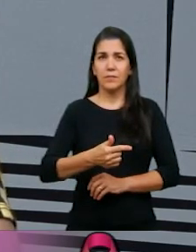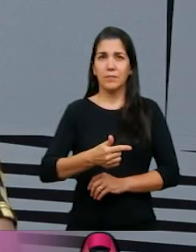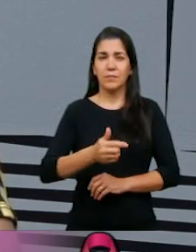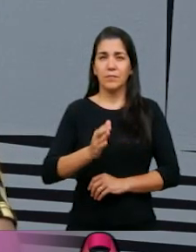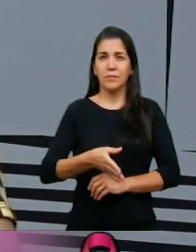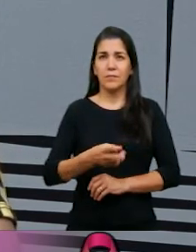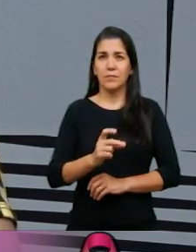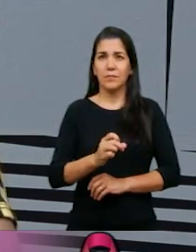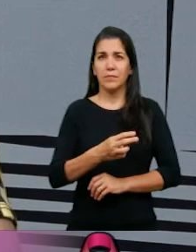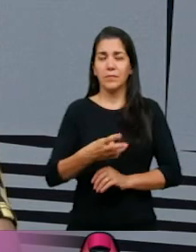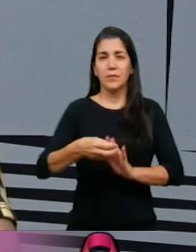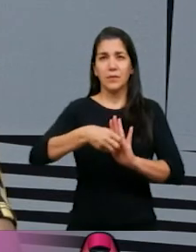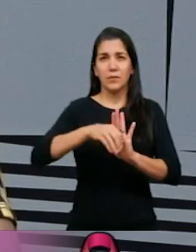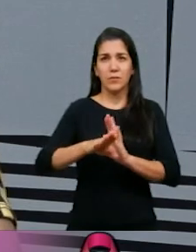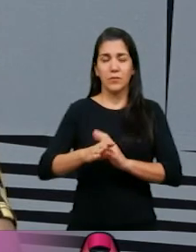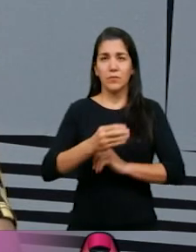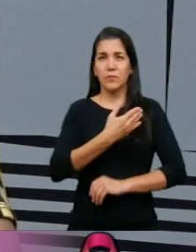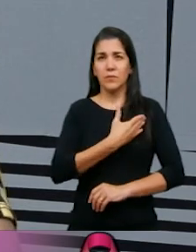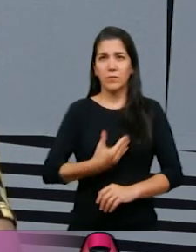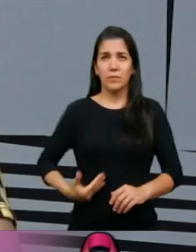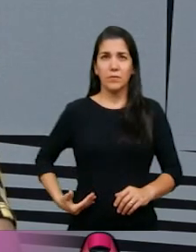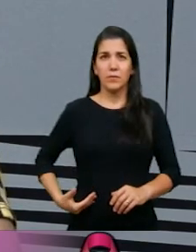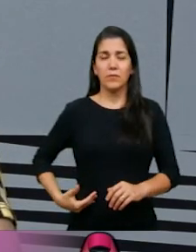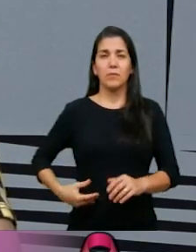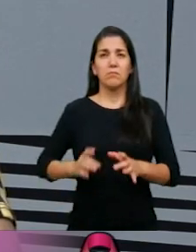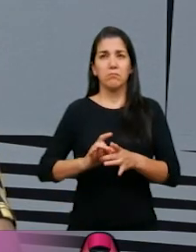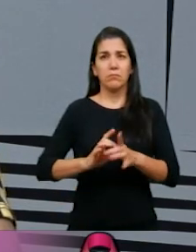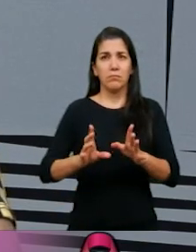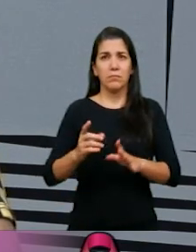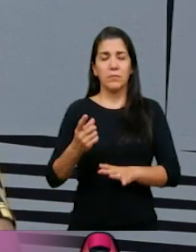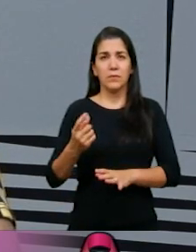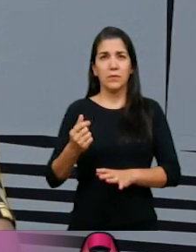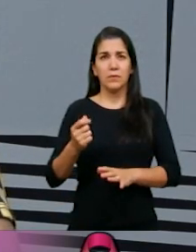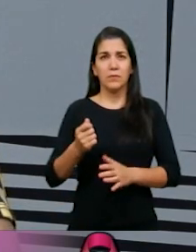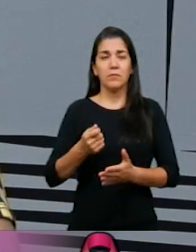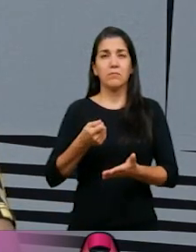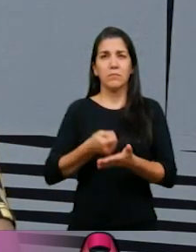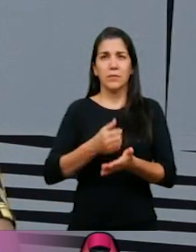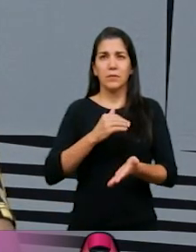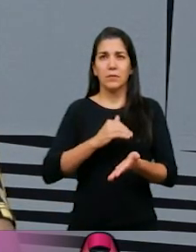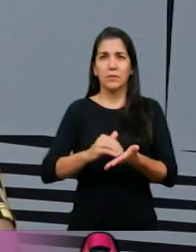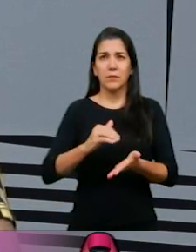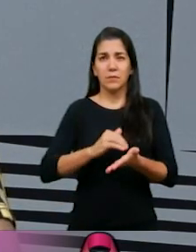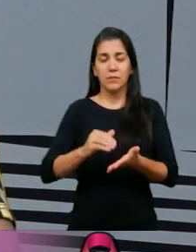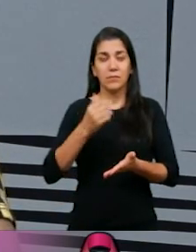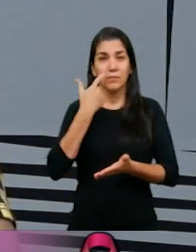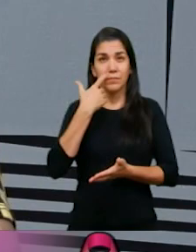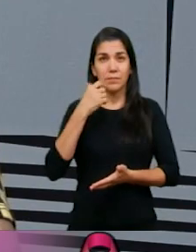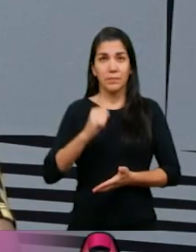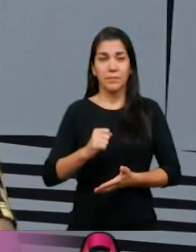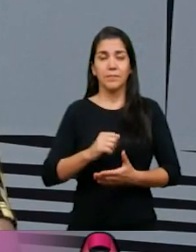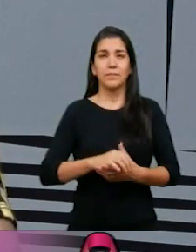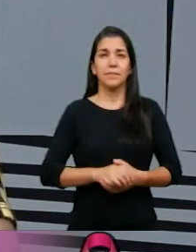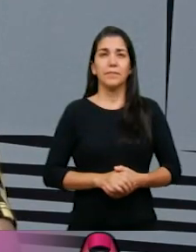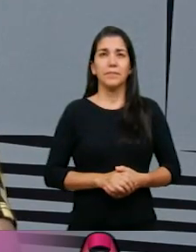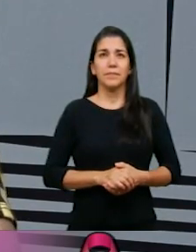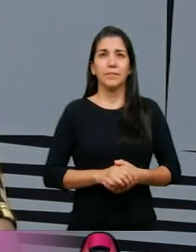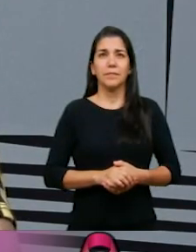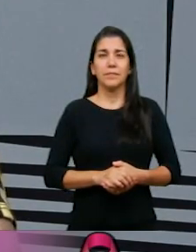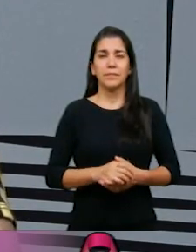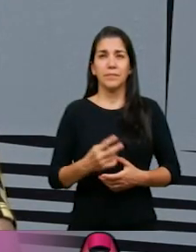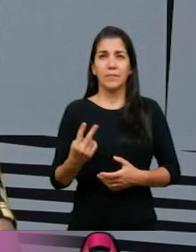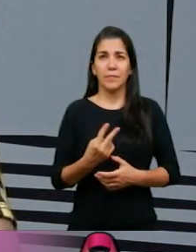6.697/2023, indicando ao senhor governador a liberação de recurso para custeio da Secretaria da Saúde do município de Araçatuba.